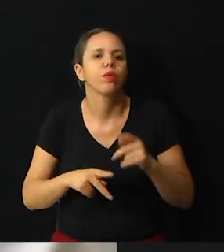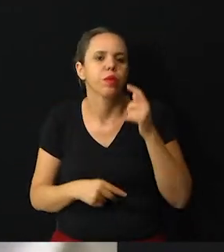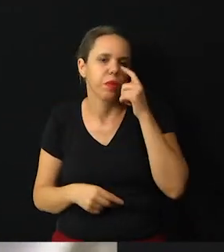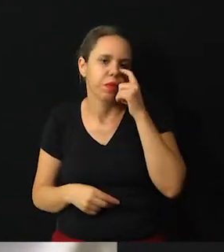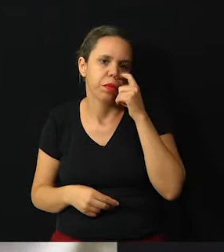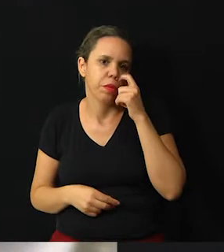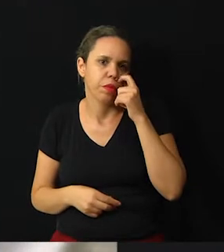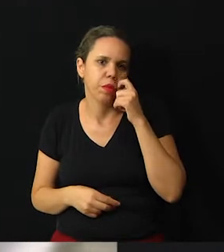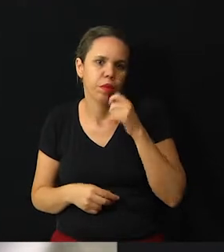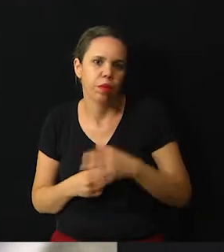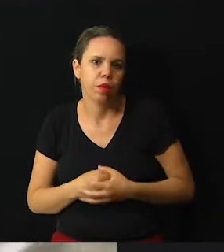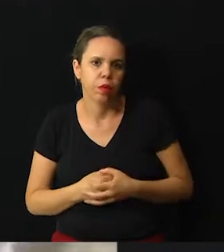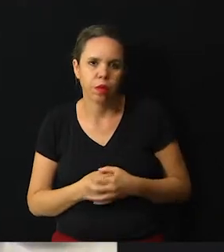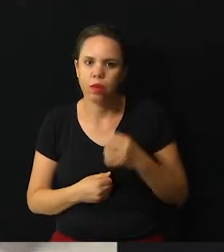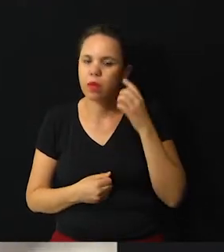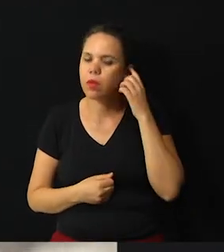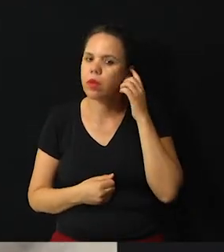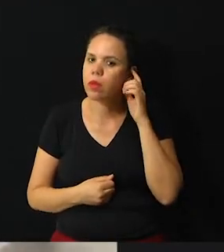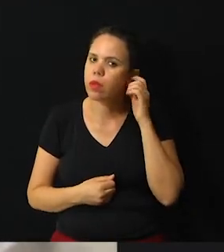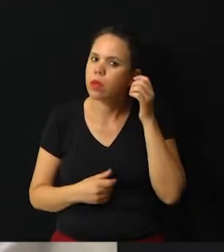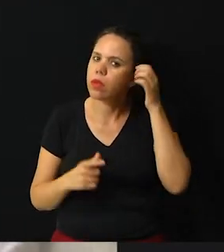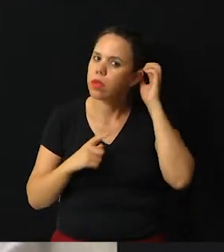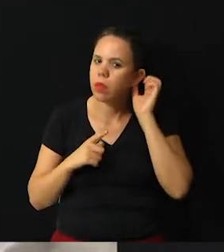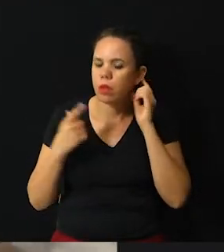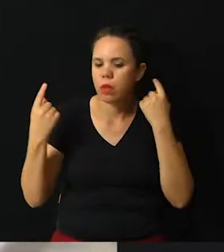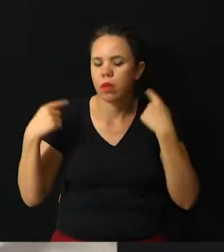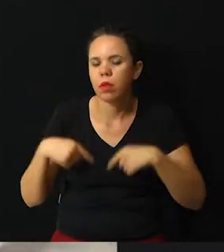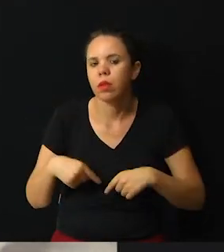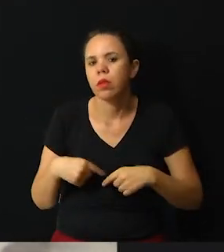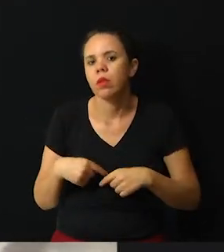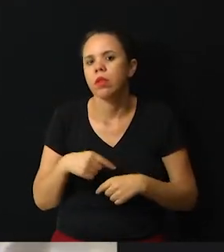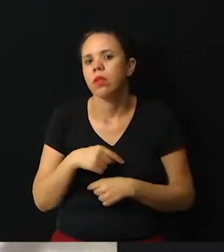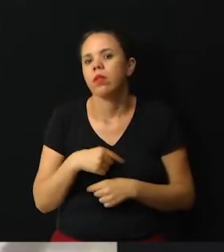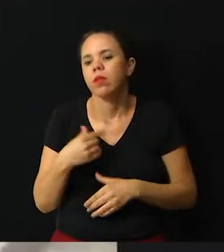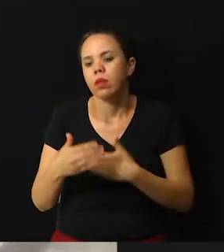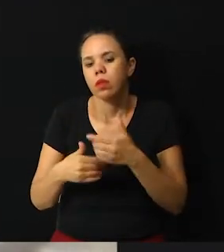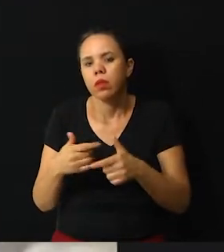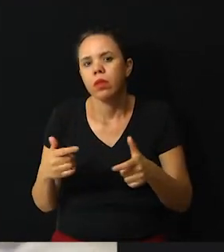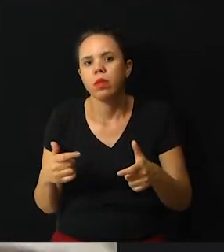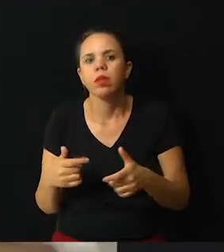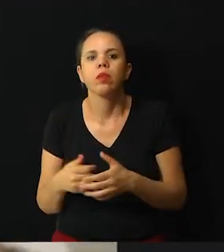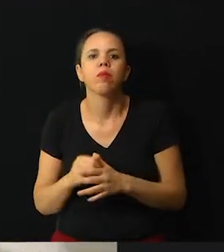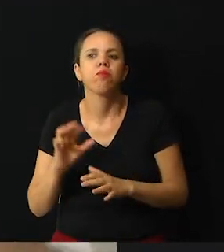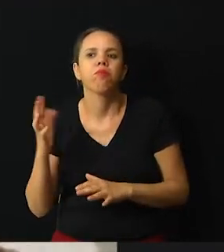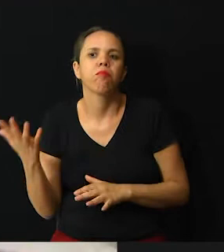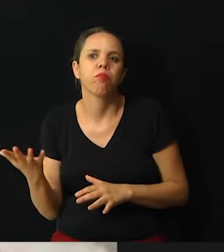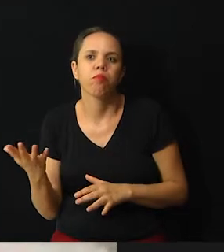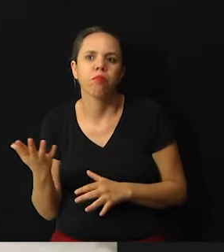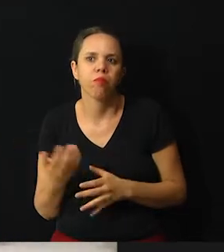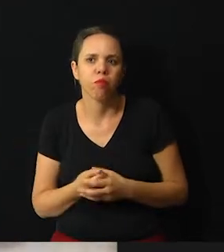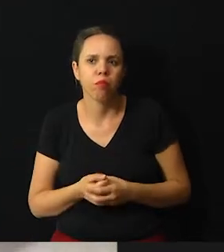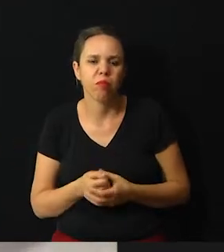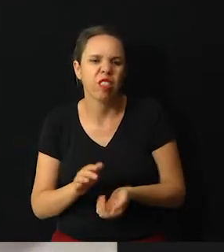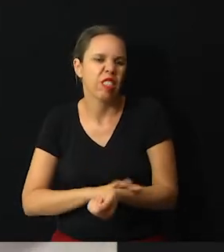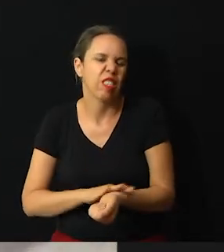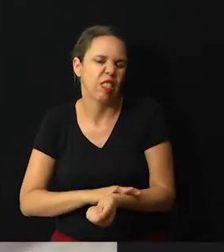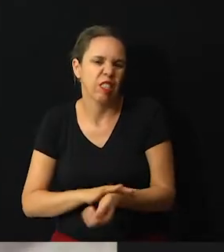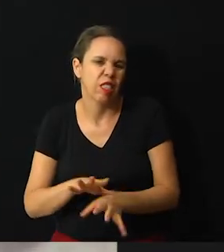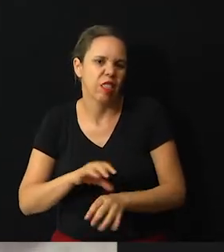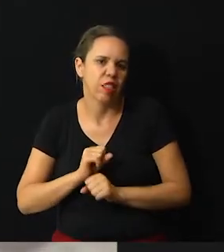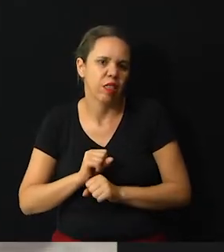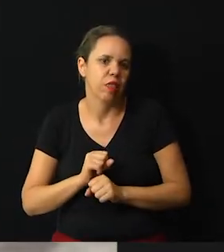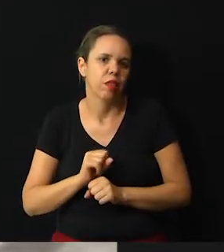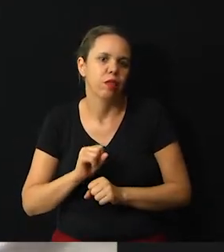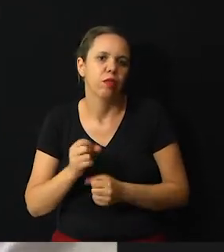paciente tem aquela fibromialgia, tem a predisposição, mas está adormecida. Eventualmente, o estresse pode